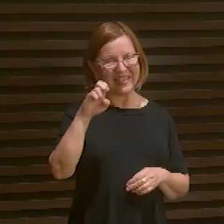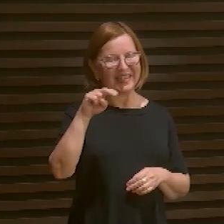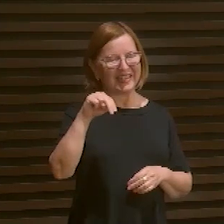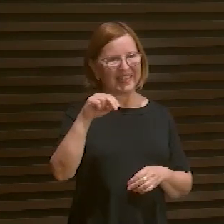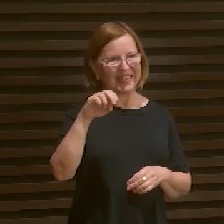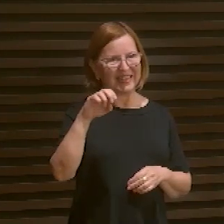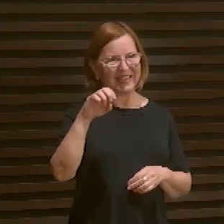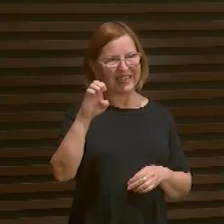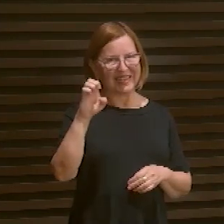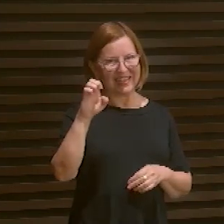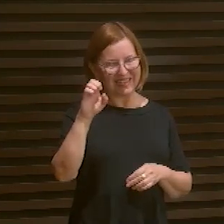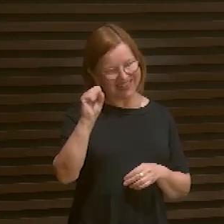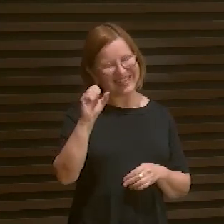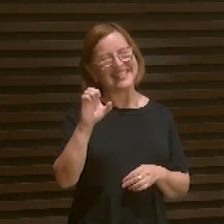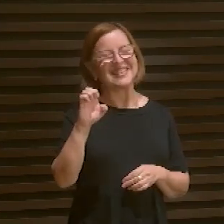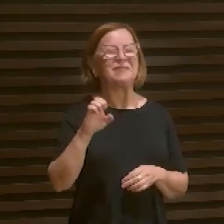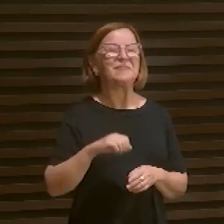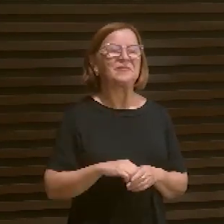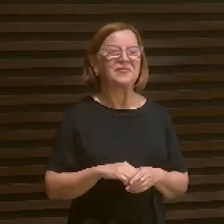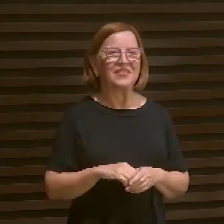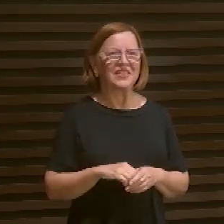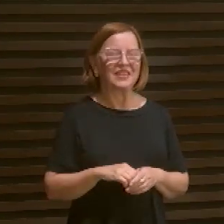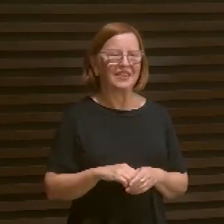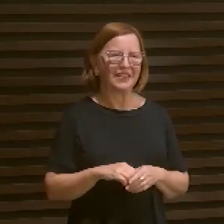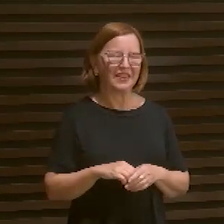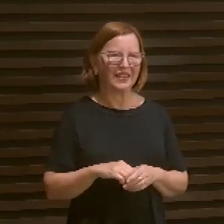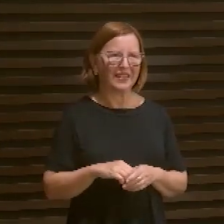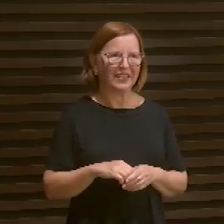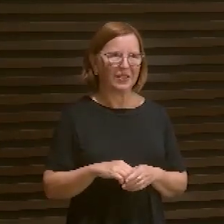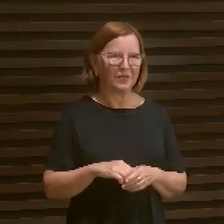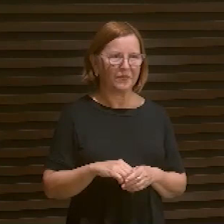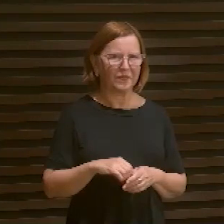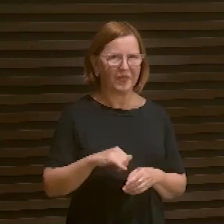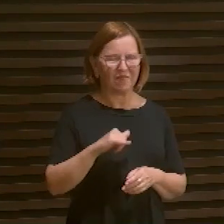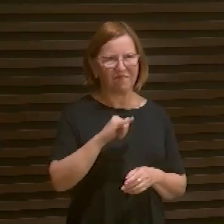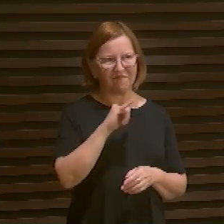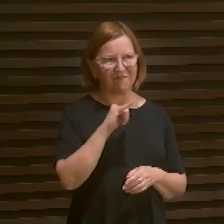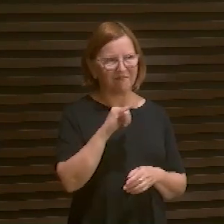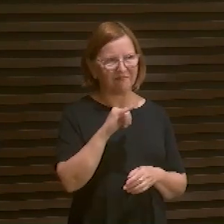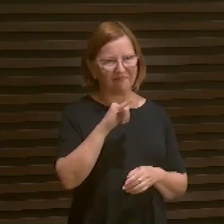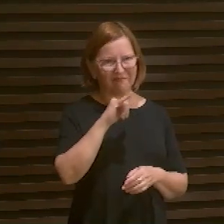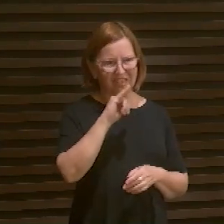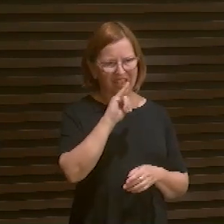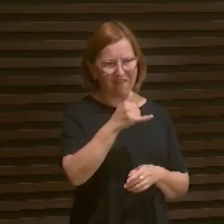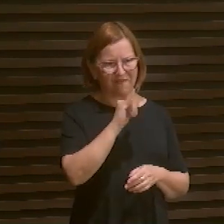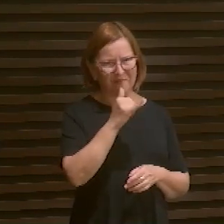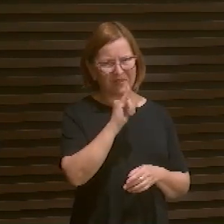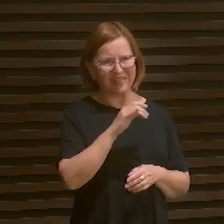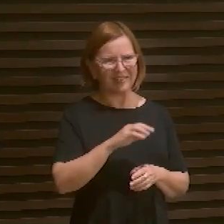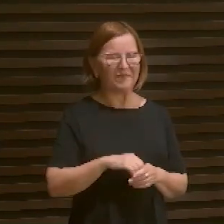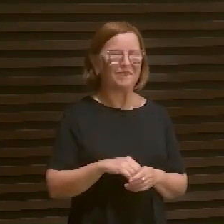Mas é um negócio que fica na tradição, grudado na gente. E ele está trabalhando aqui com exatamente